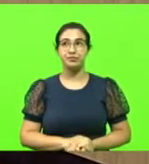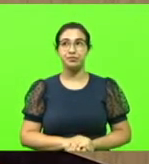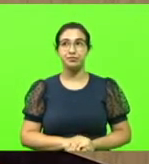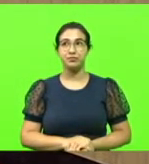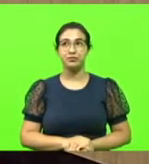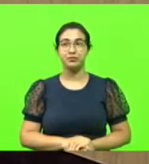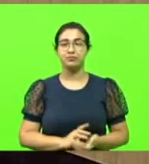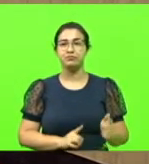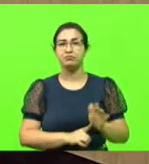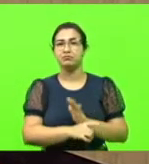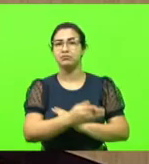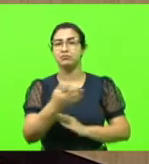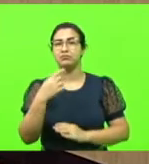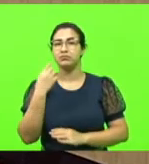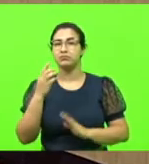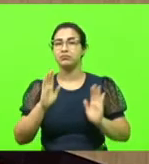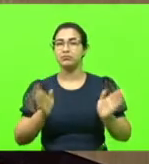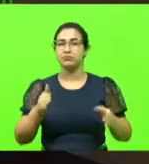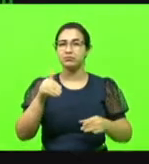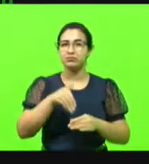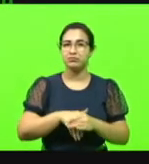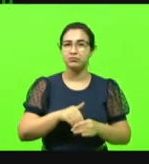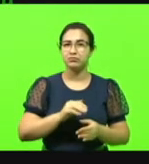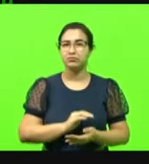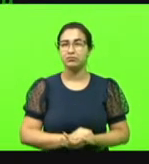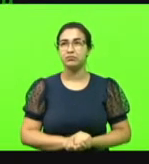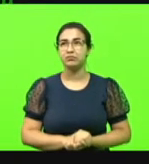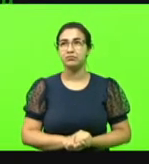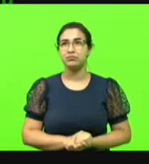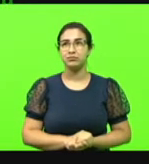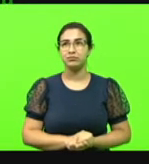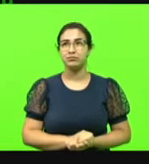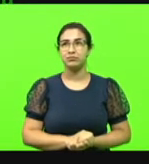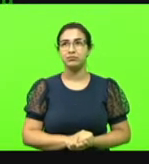Consulto, senhores e senhoras deputados, se todos exerceram seu direito de voto.